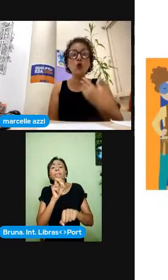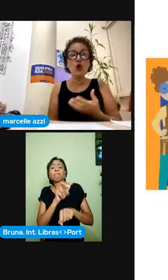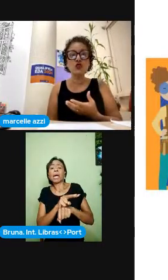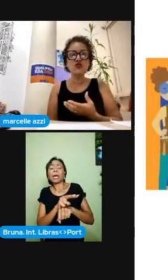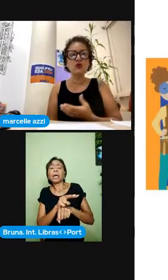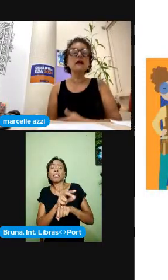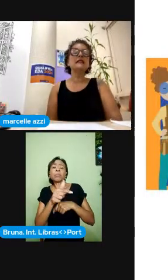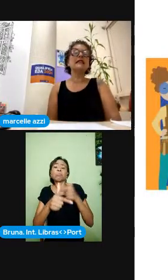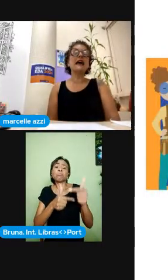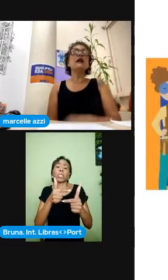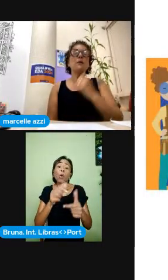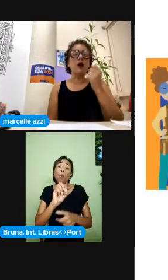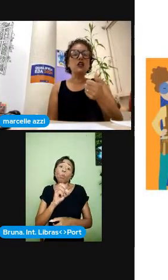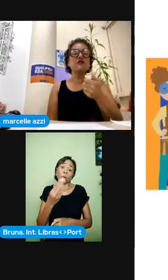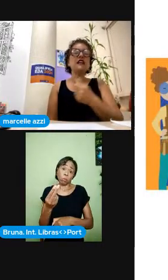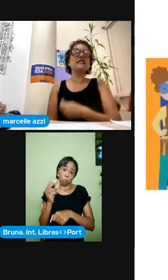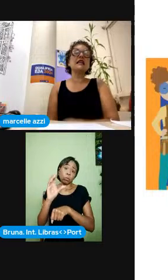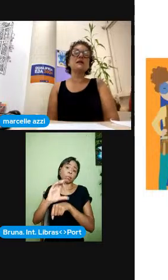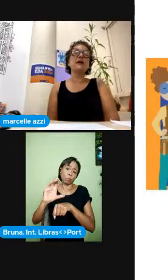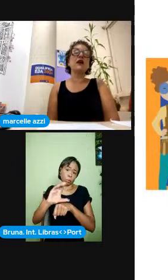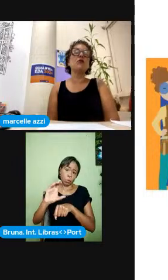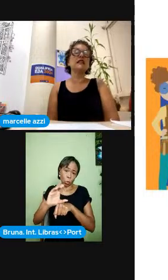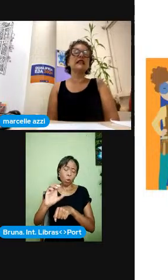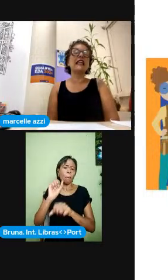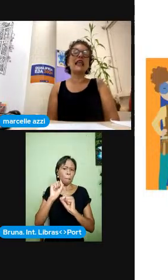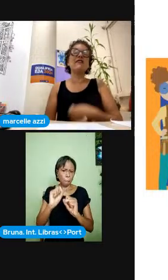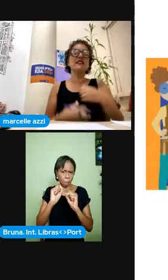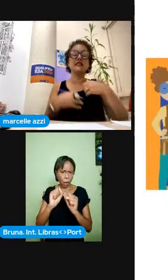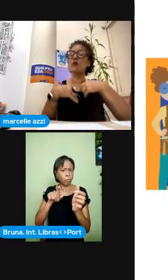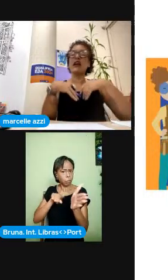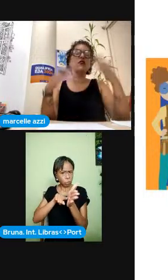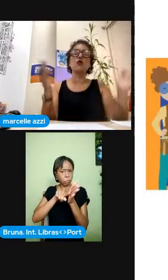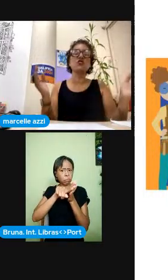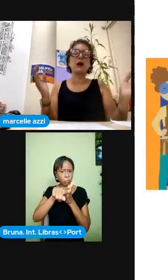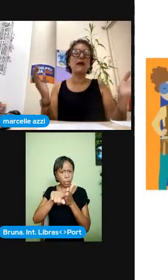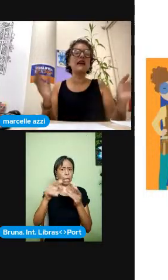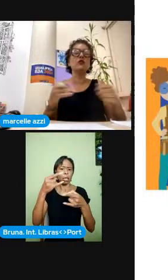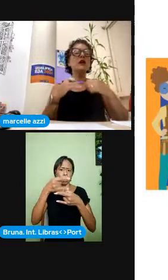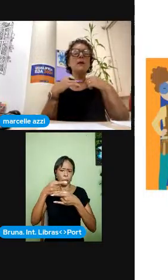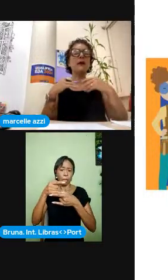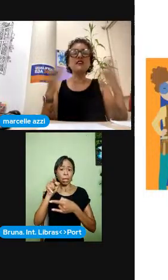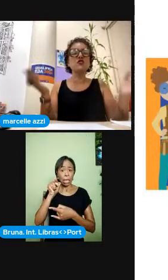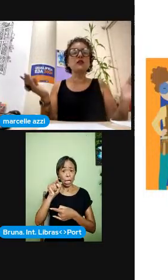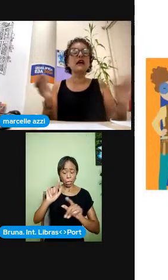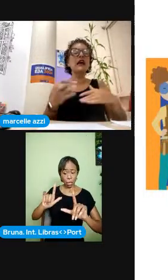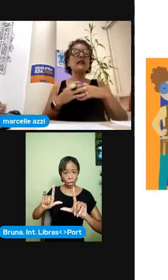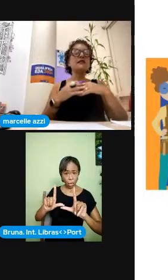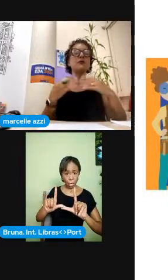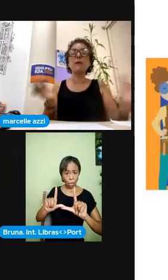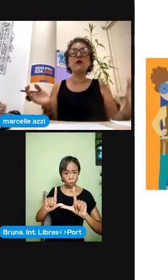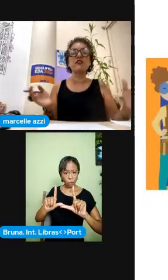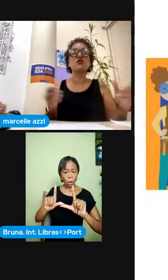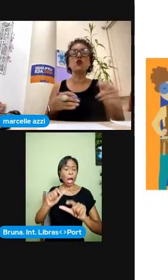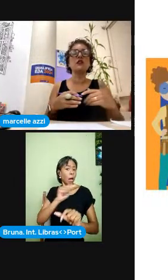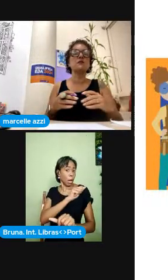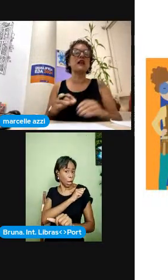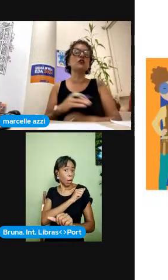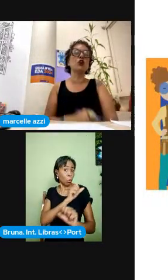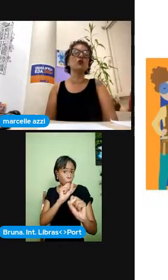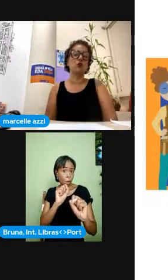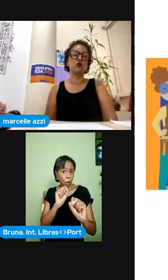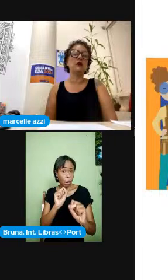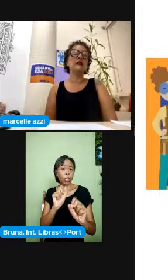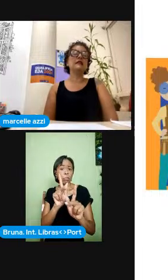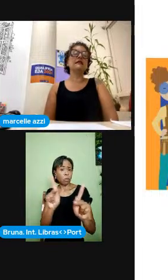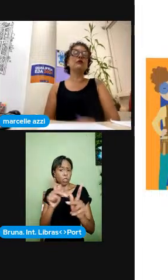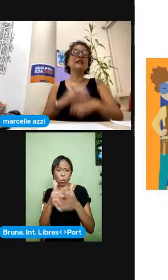algum curso, né? Pode fazer essa pergunta aqui na live, o QR Code está aberto para estudantes, para professores, para